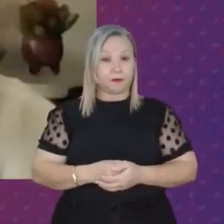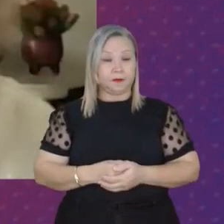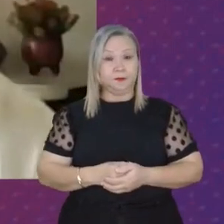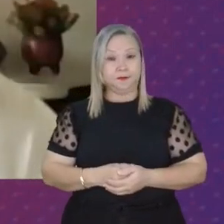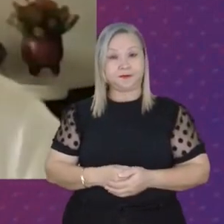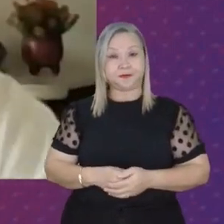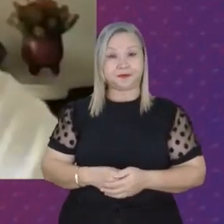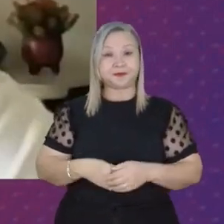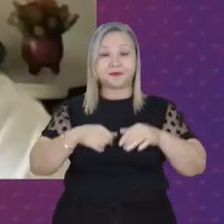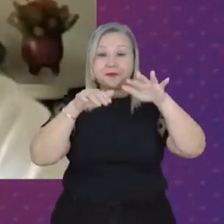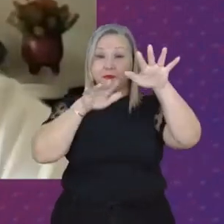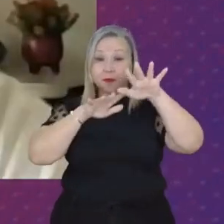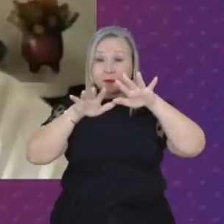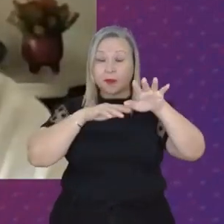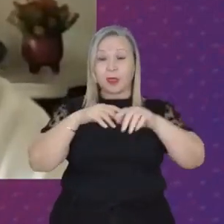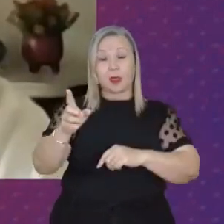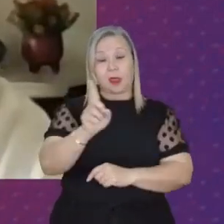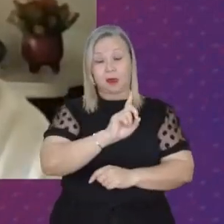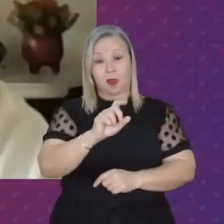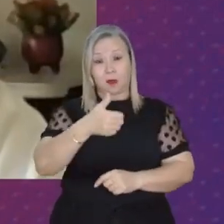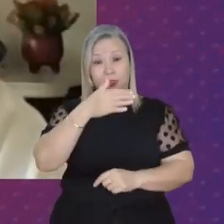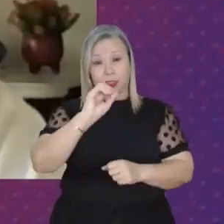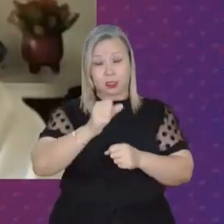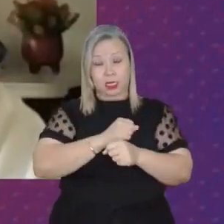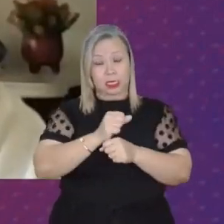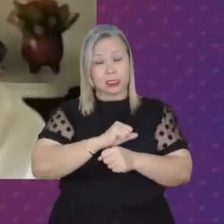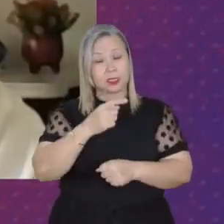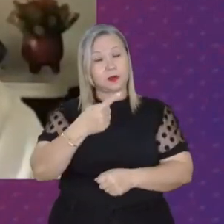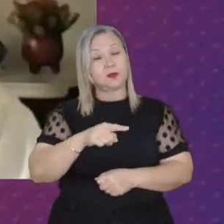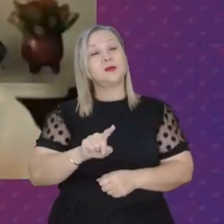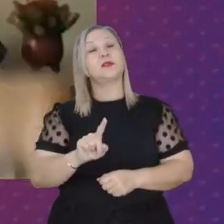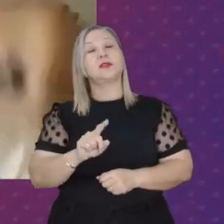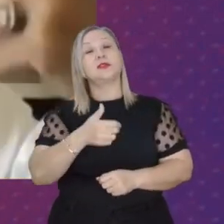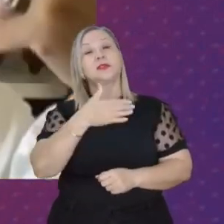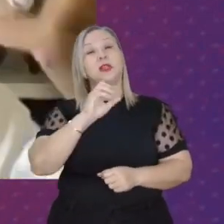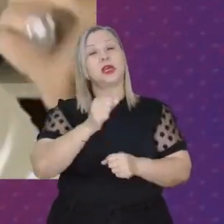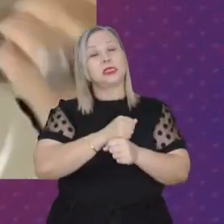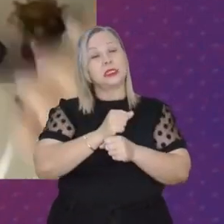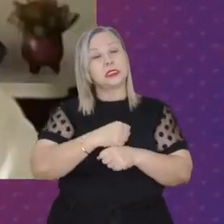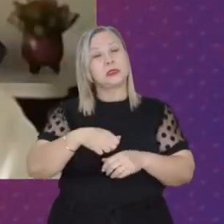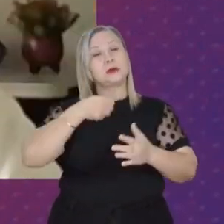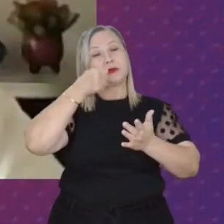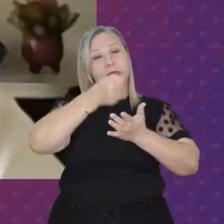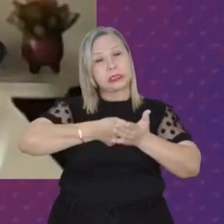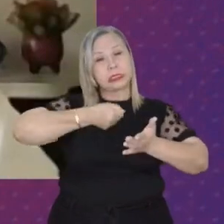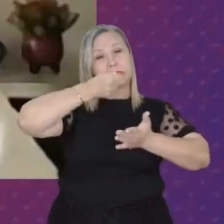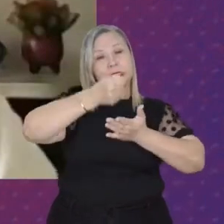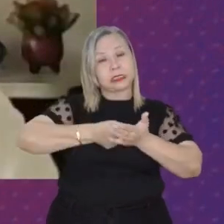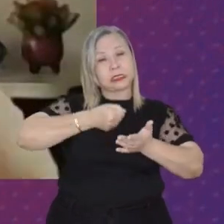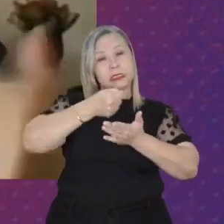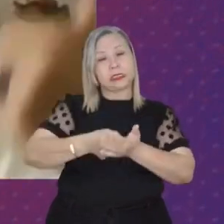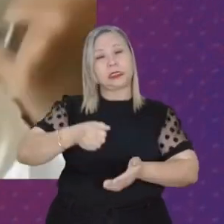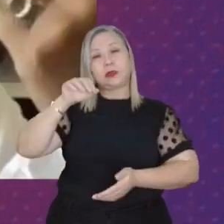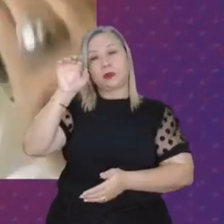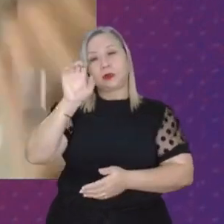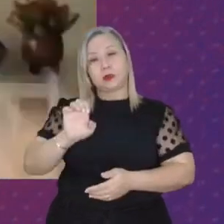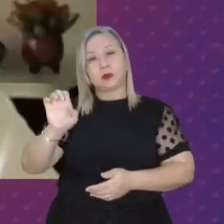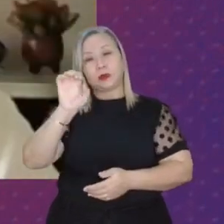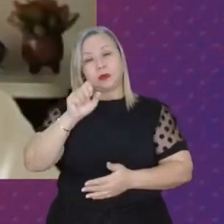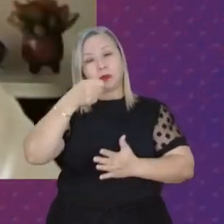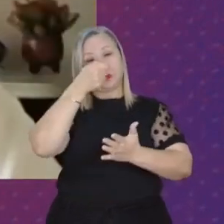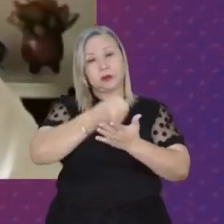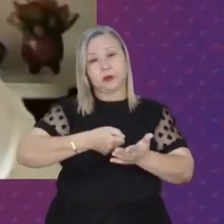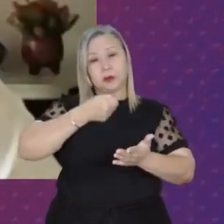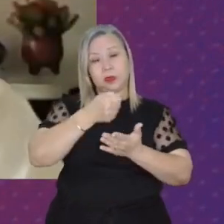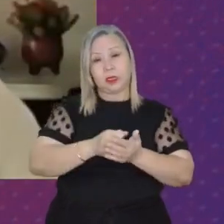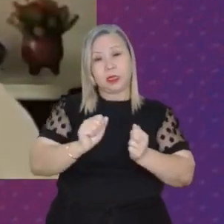paradas? Não. Esses 10 anos foram 10 anos também de muita luta nos estados, de muita luta